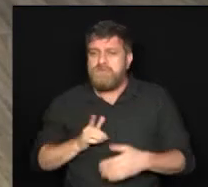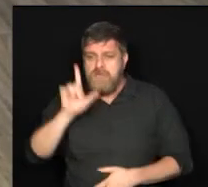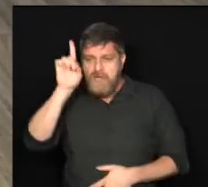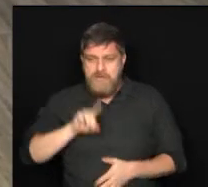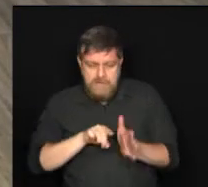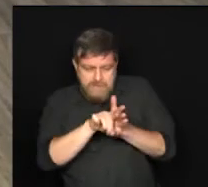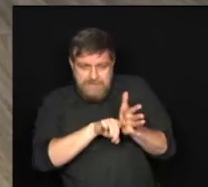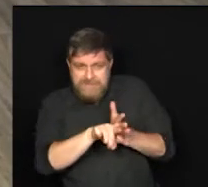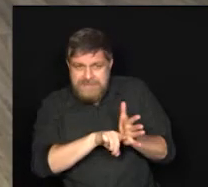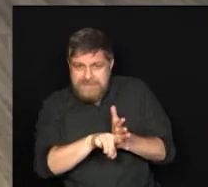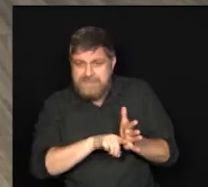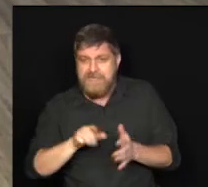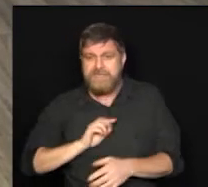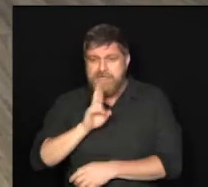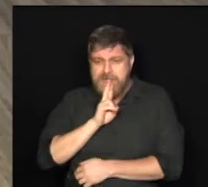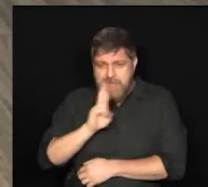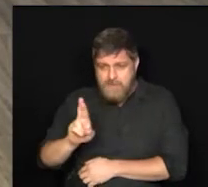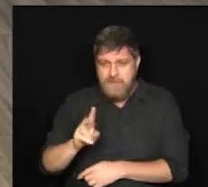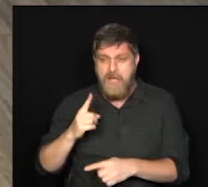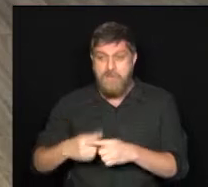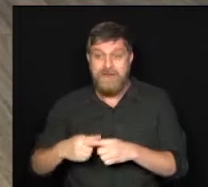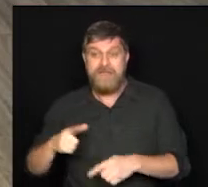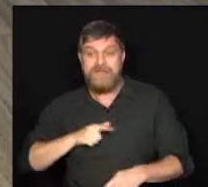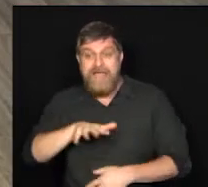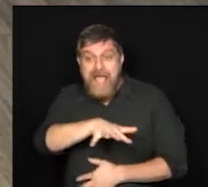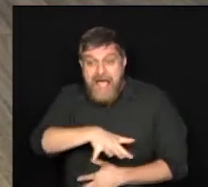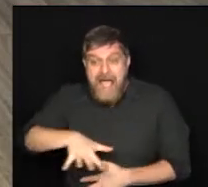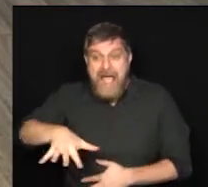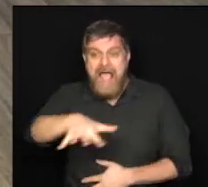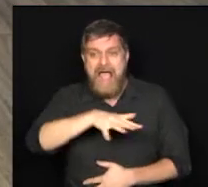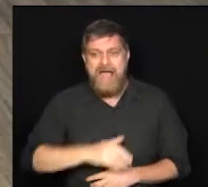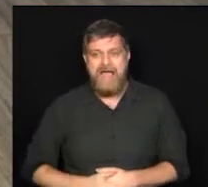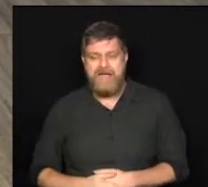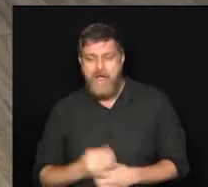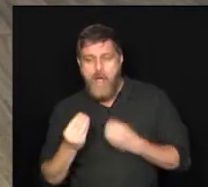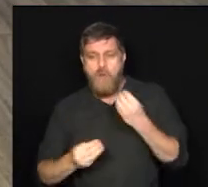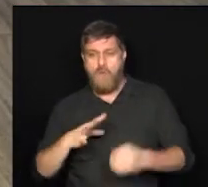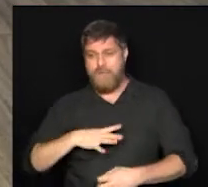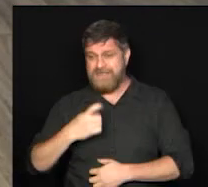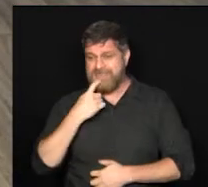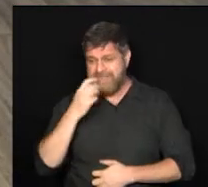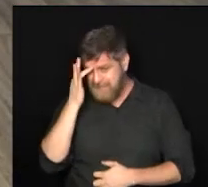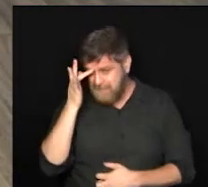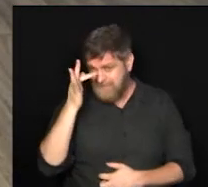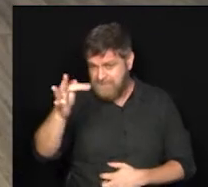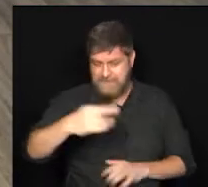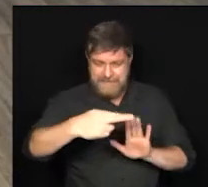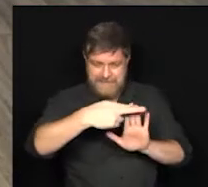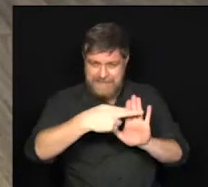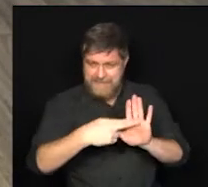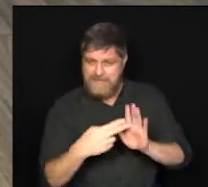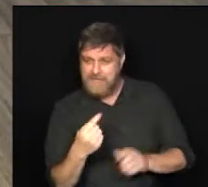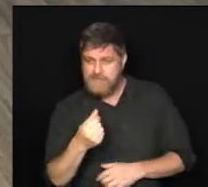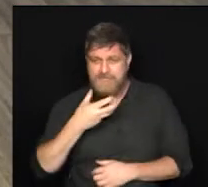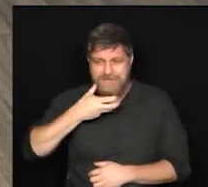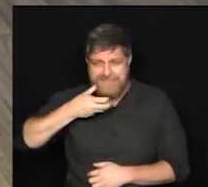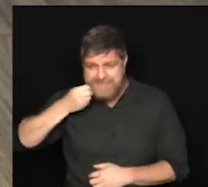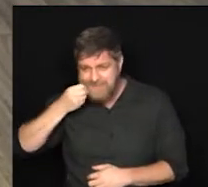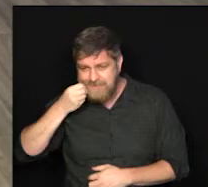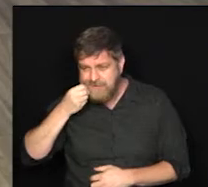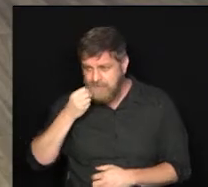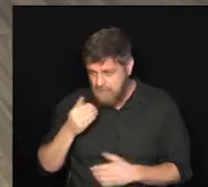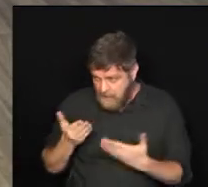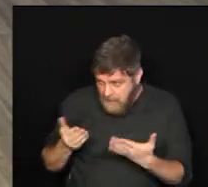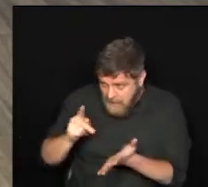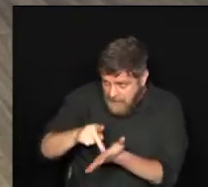da resposta, e tem a ver quando entra na área do plano diretor de Campinas, das diretrizes orçamentárias. É mais ou menos por